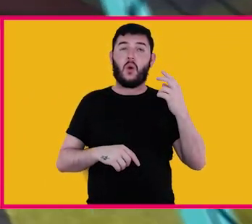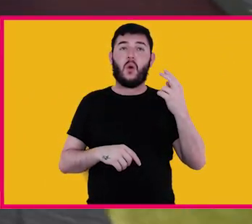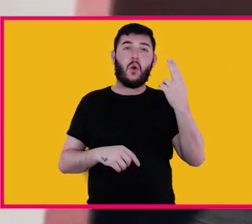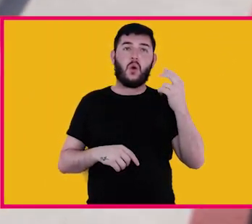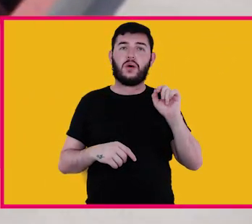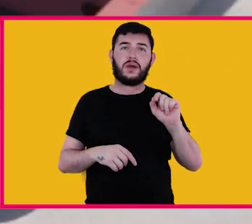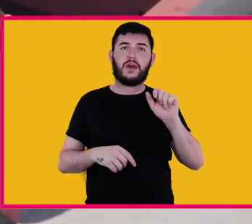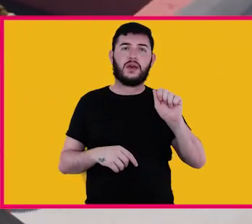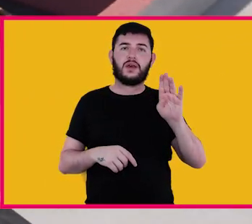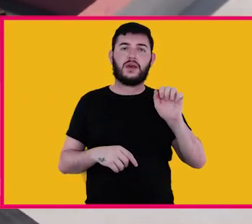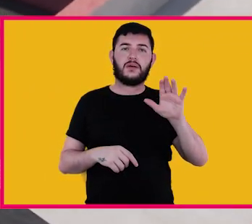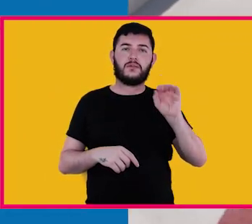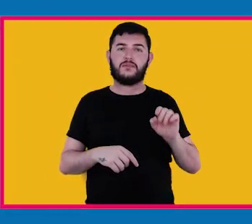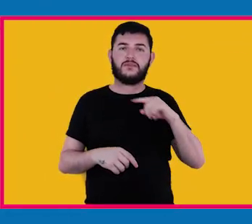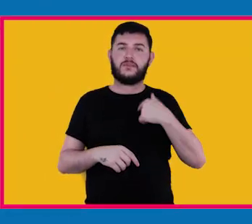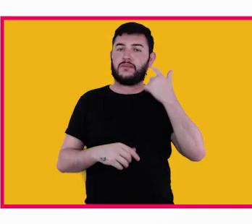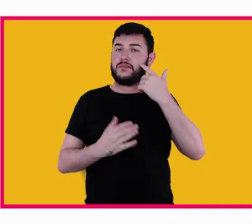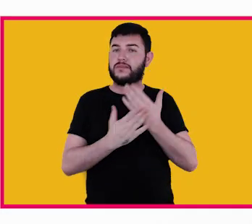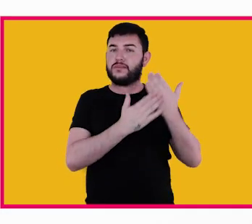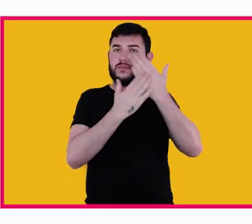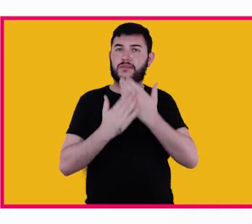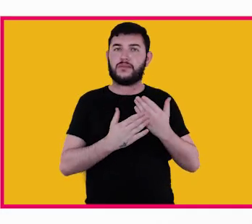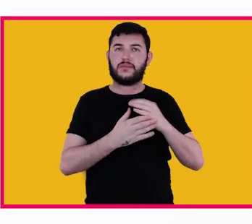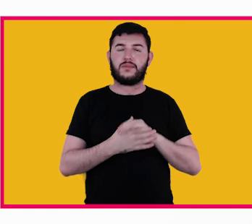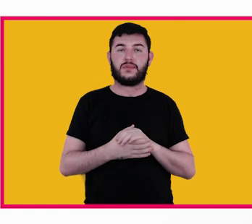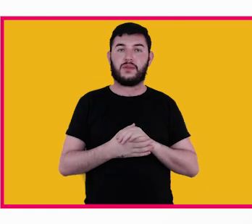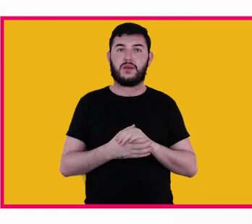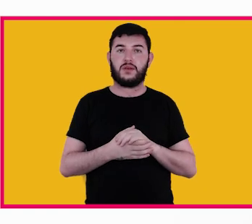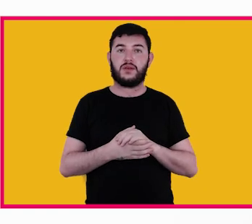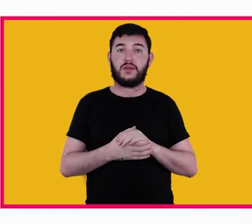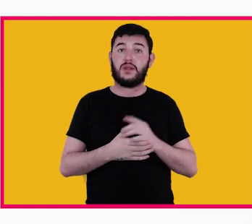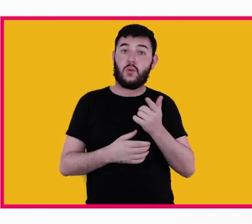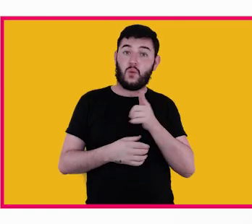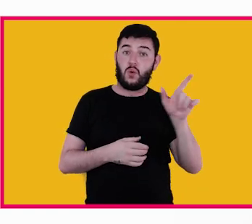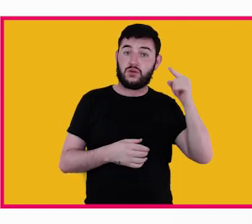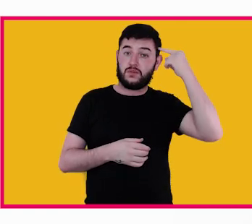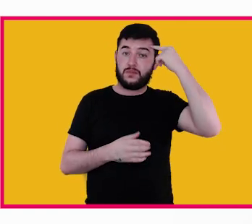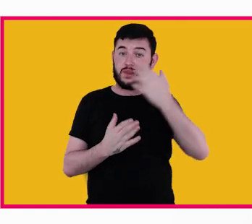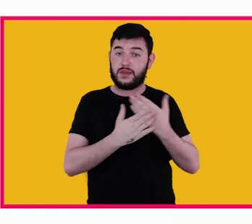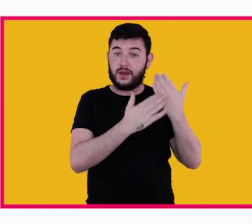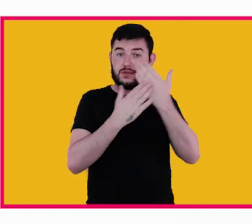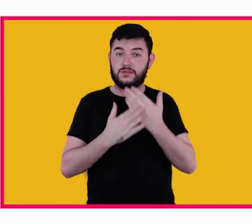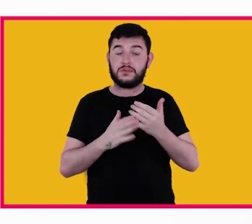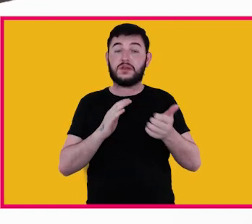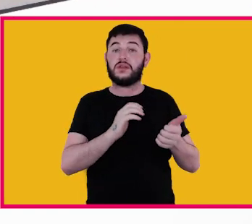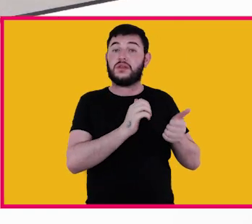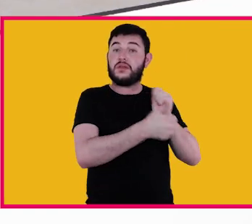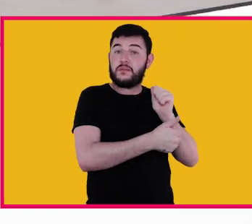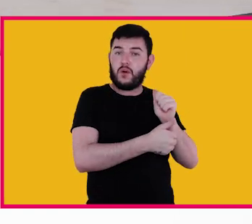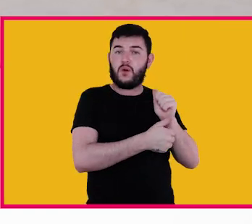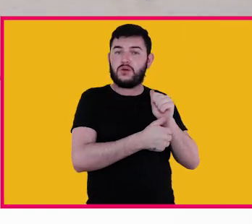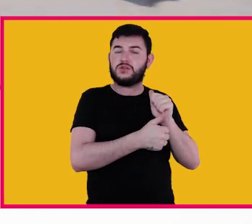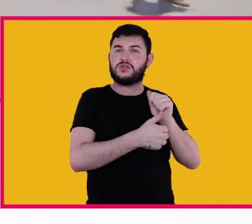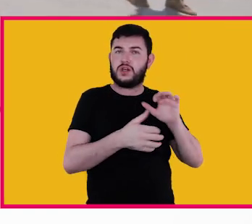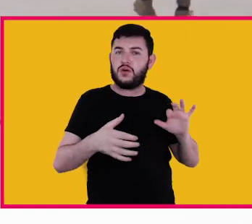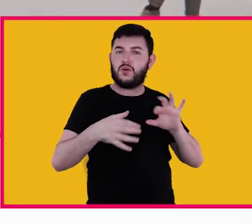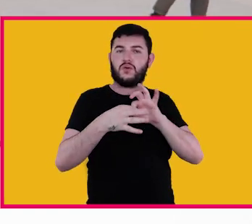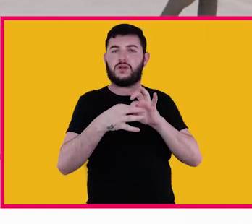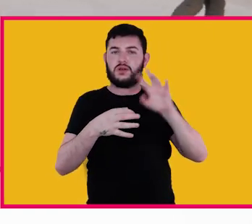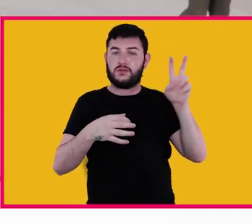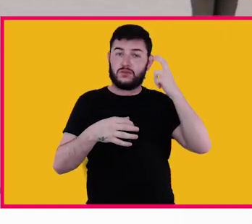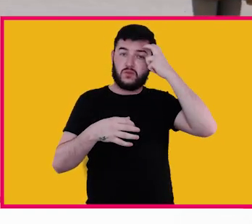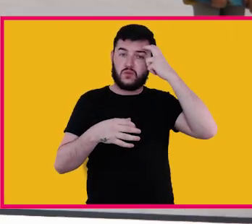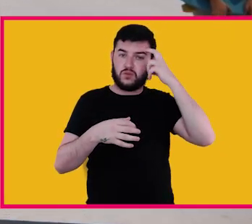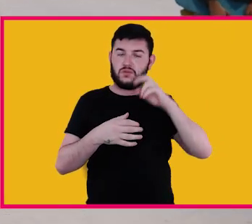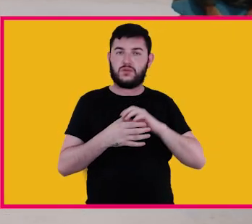no grande painel. O conjunto voltado para as práticas esportivas foi pensado também de forma mais integrada às outras atividades